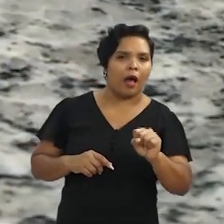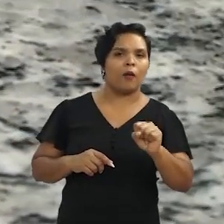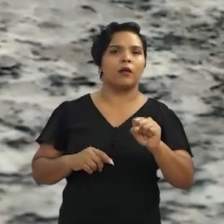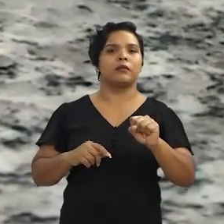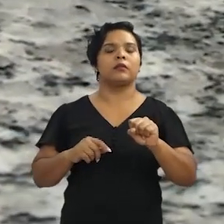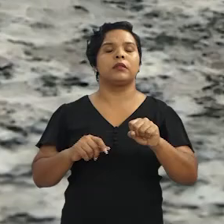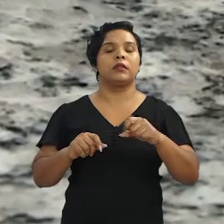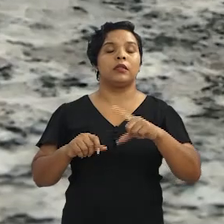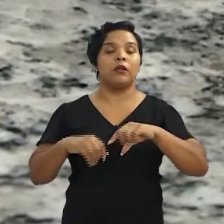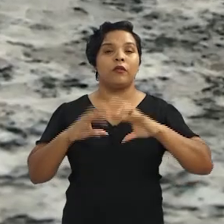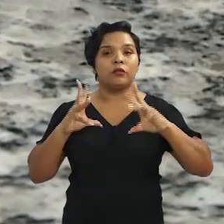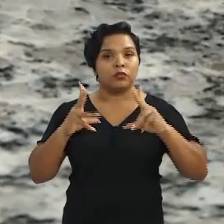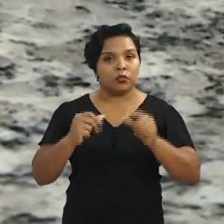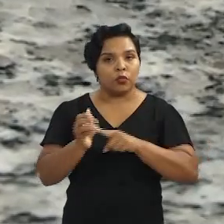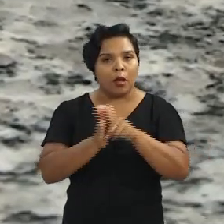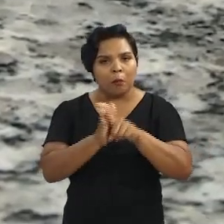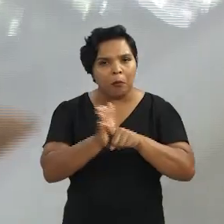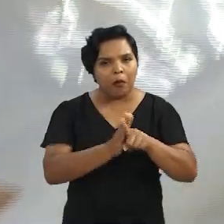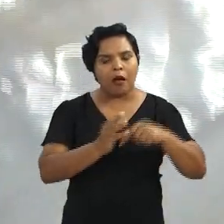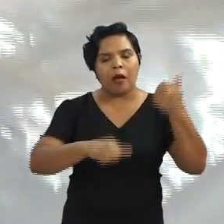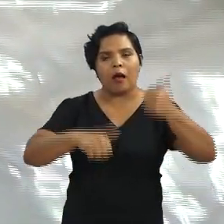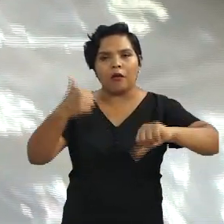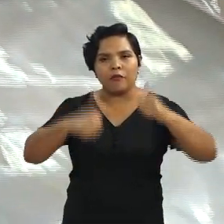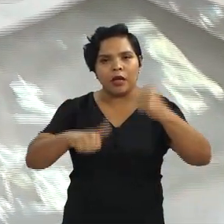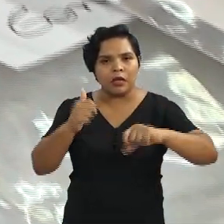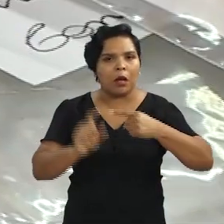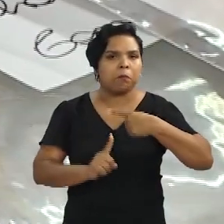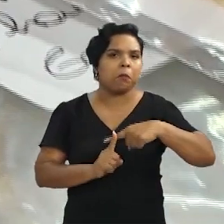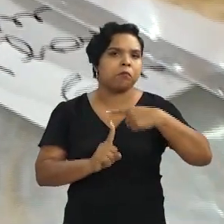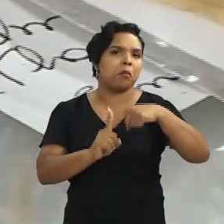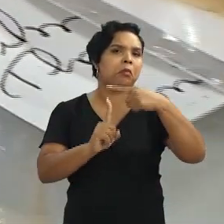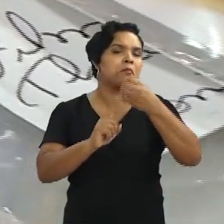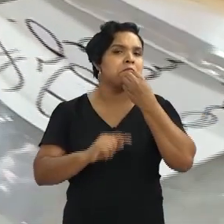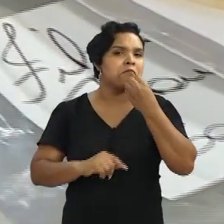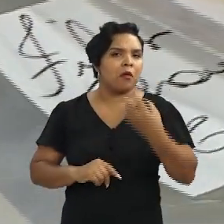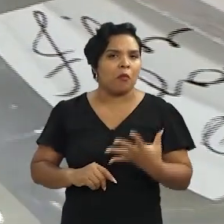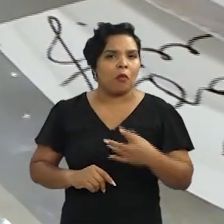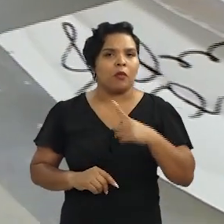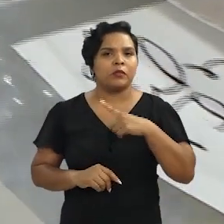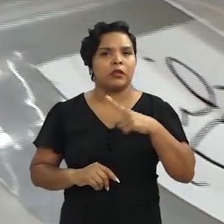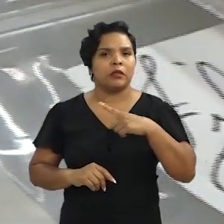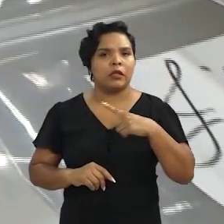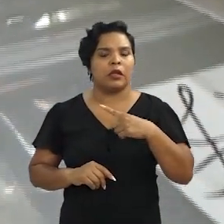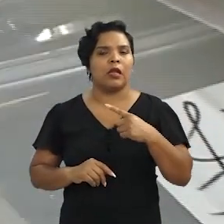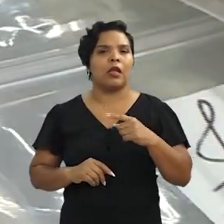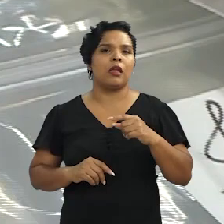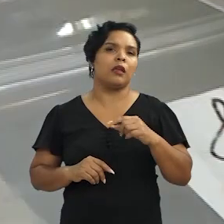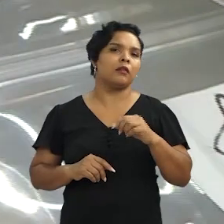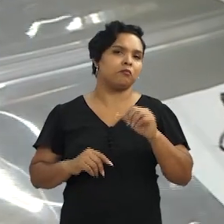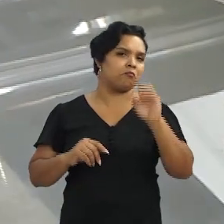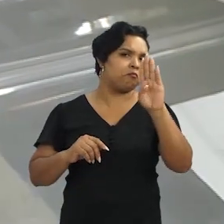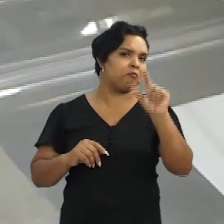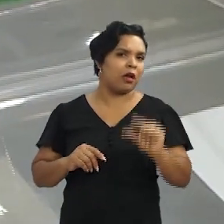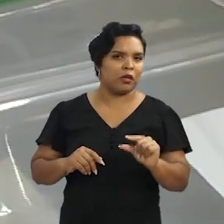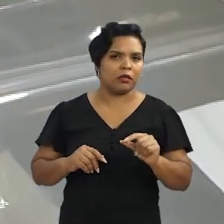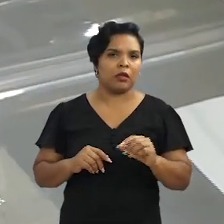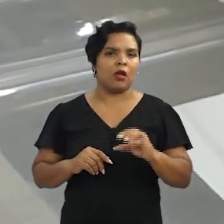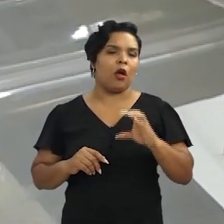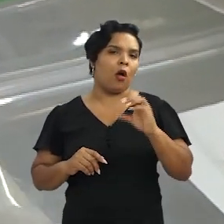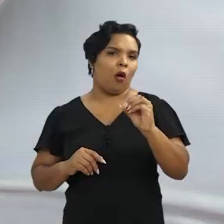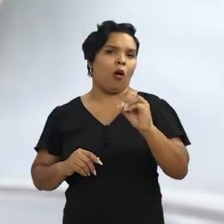faz uma caracterização desse material, avalia as potencialidades, se tem alguma atividade